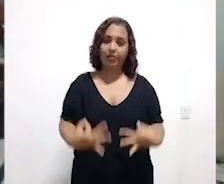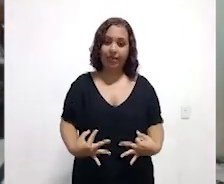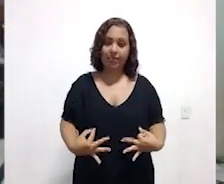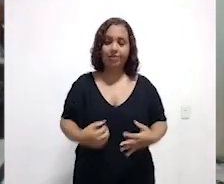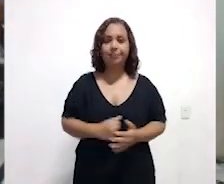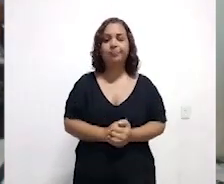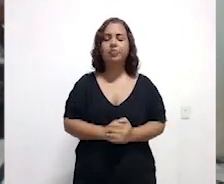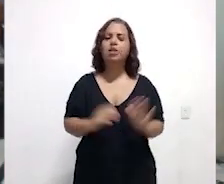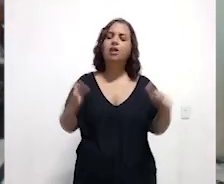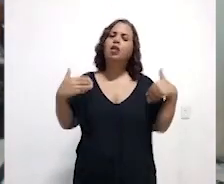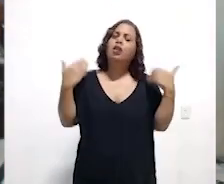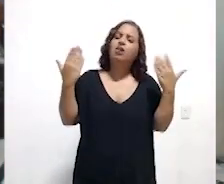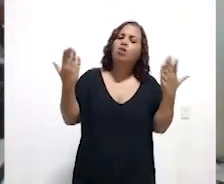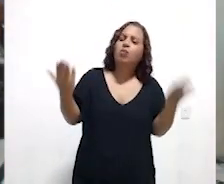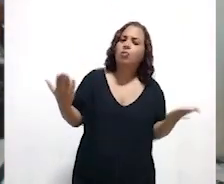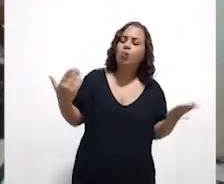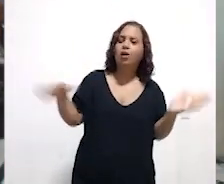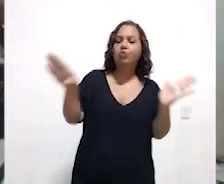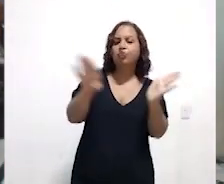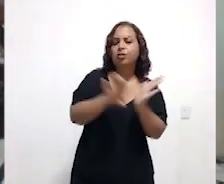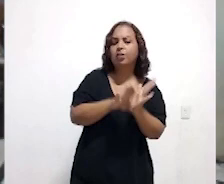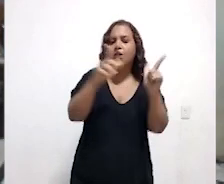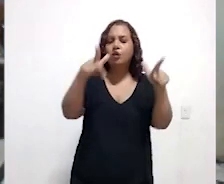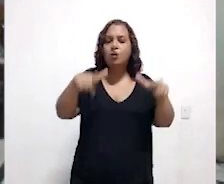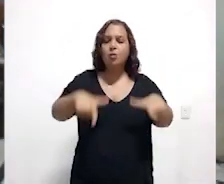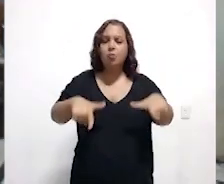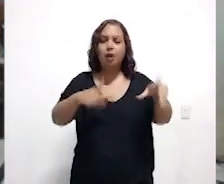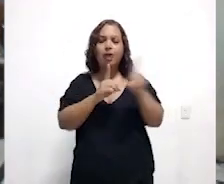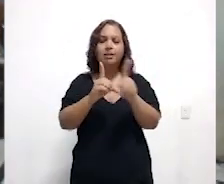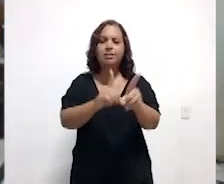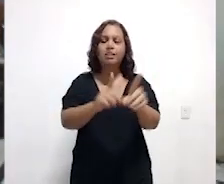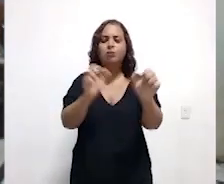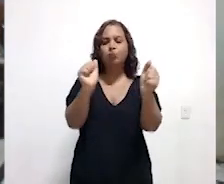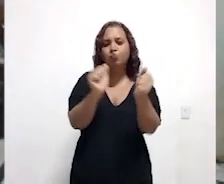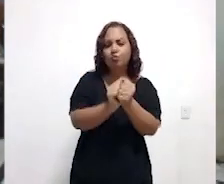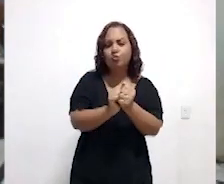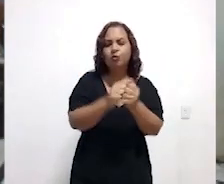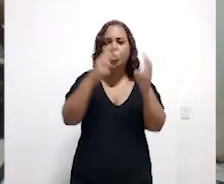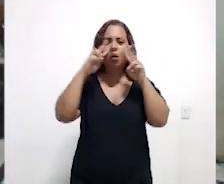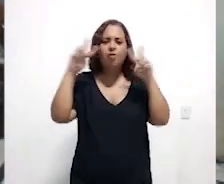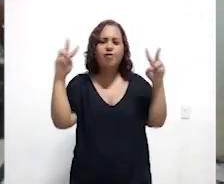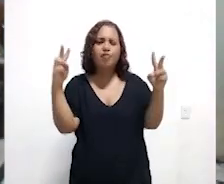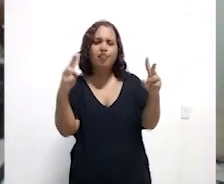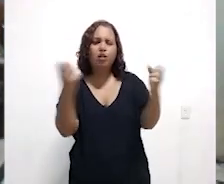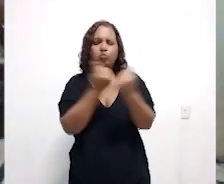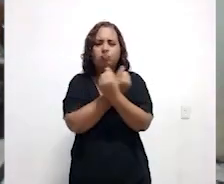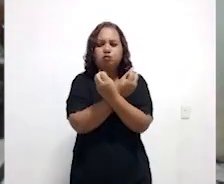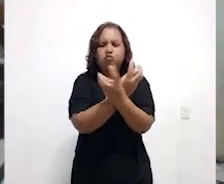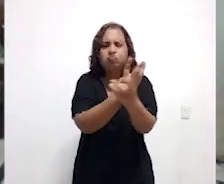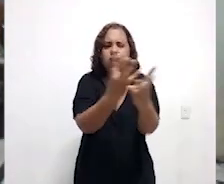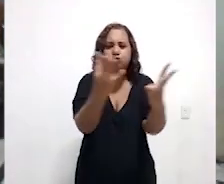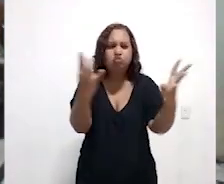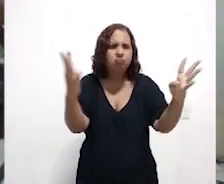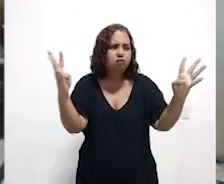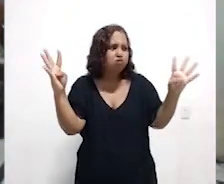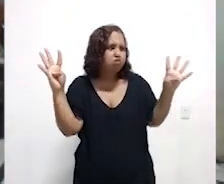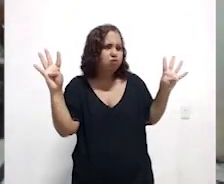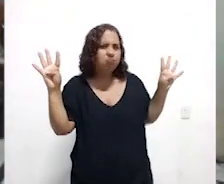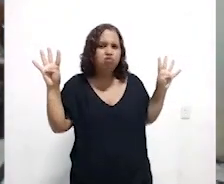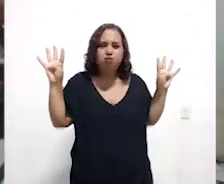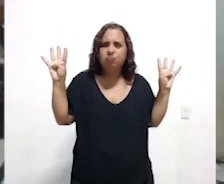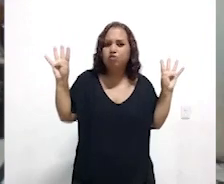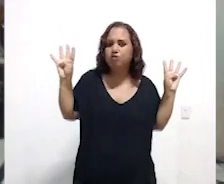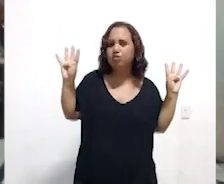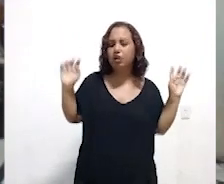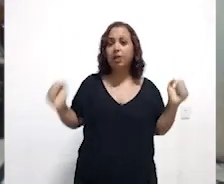Quando chegaram onde estavam os outros discípulos, viram uma grande multidão ao redor deles, e os mestres